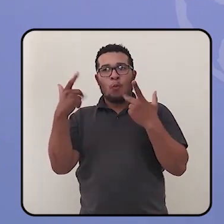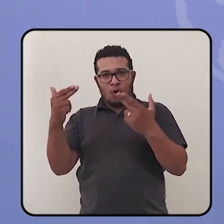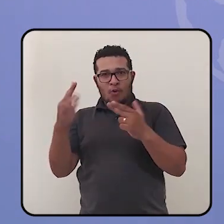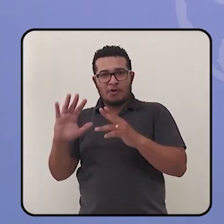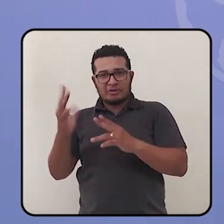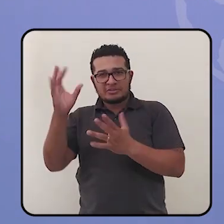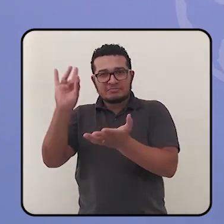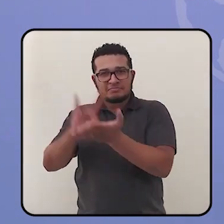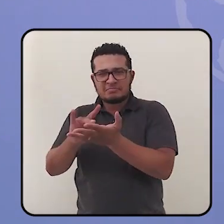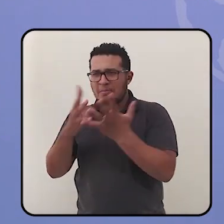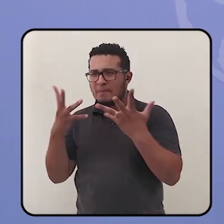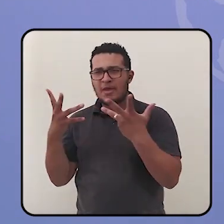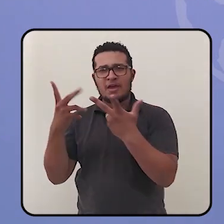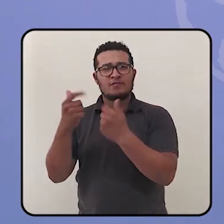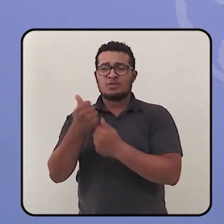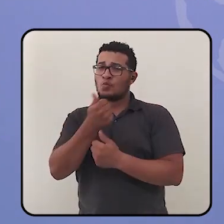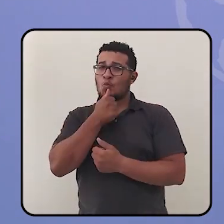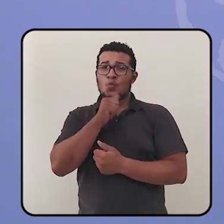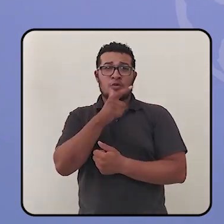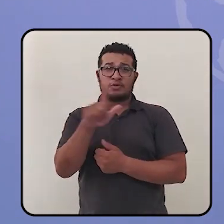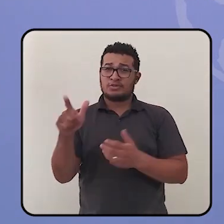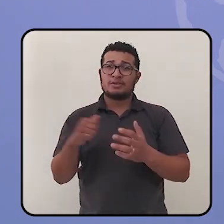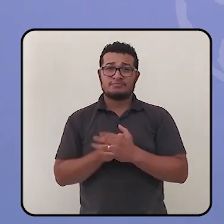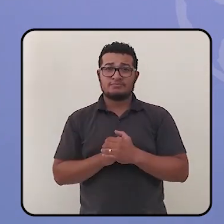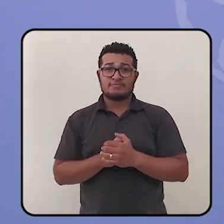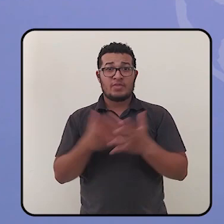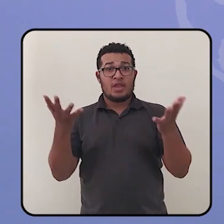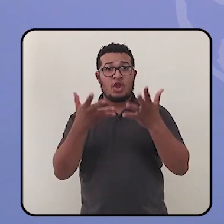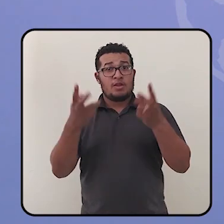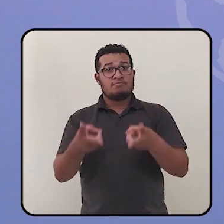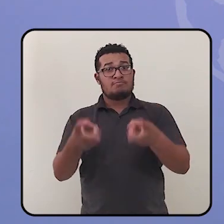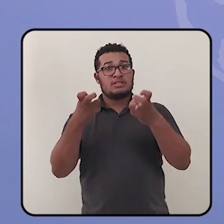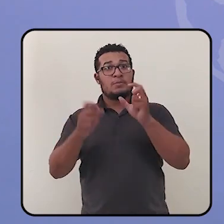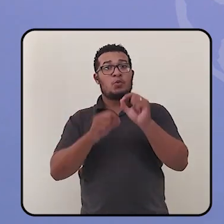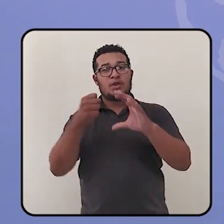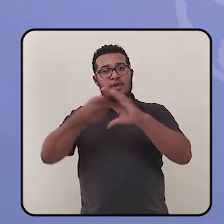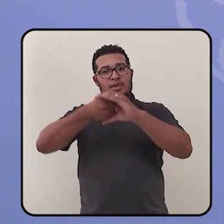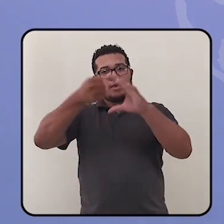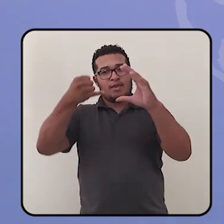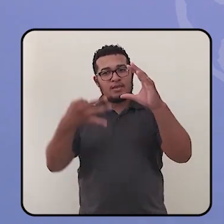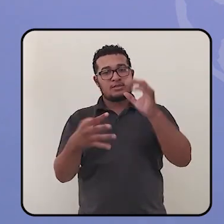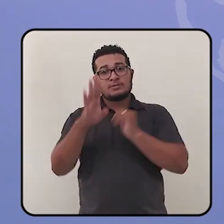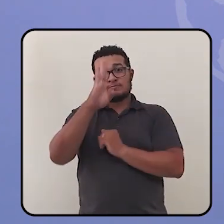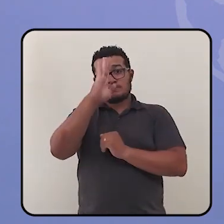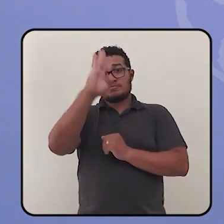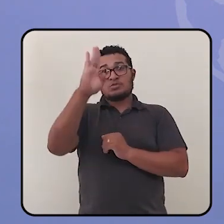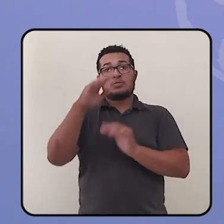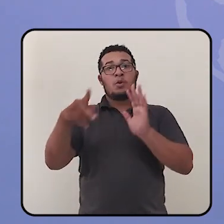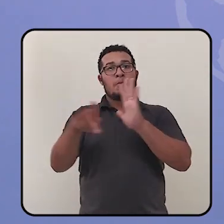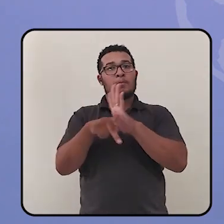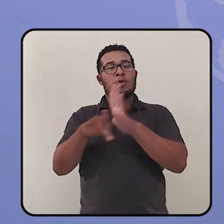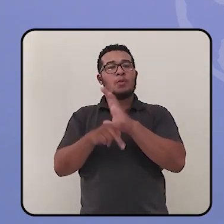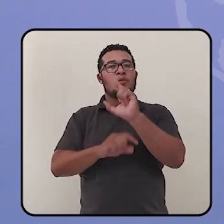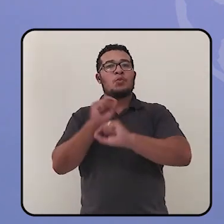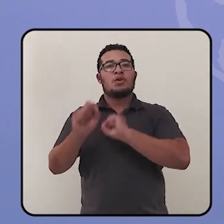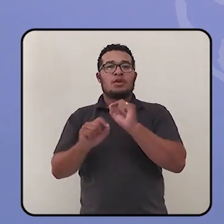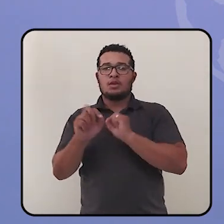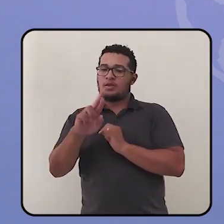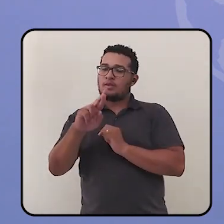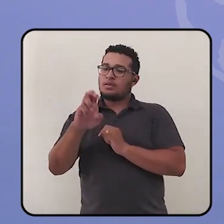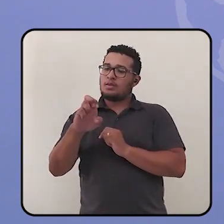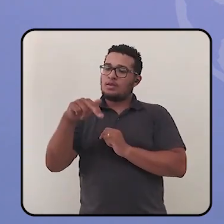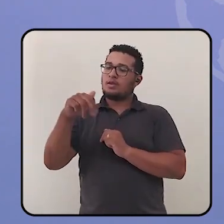ele aconteceu de maneira tão brilhante iremos agora a perceber as principais características do renascimento